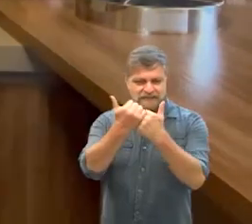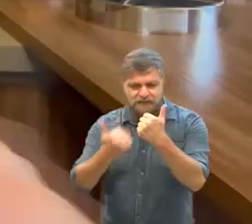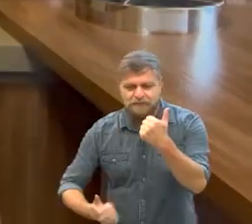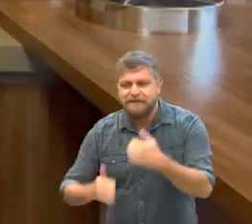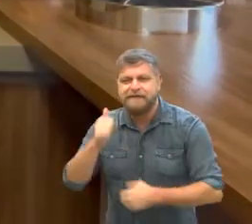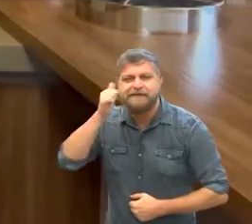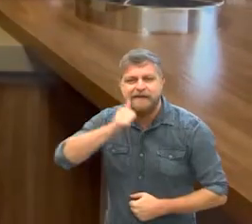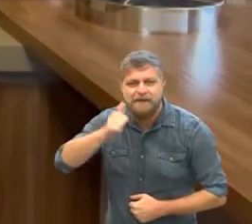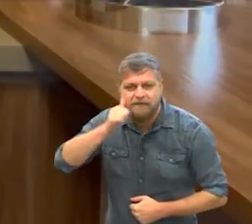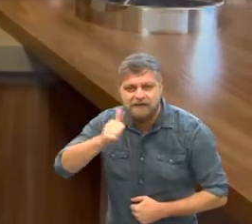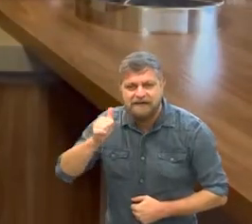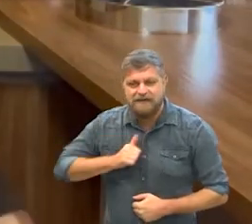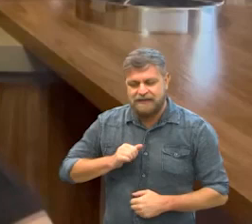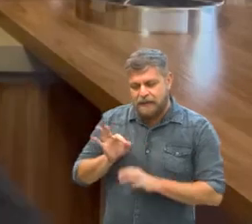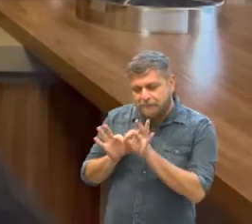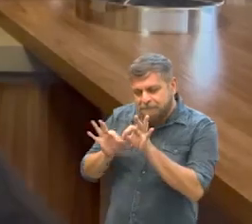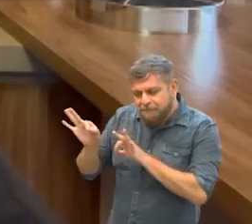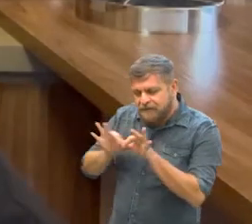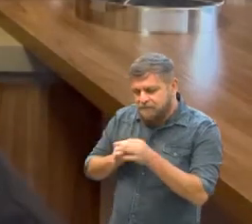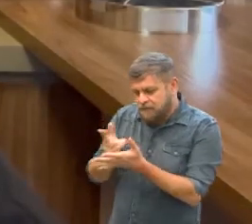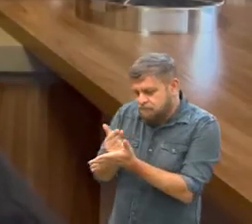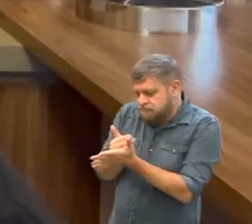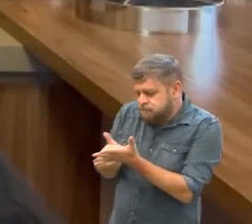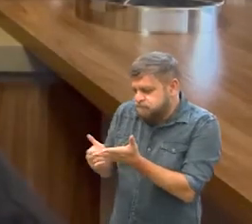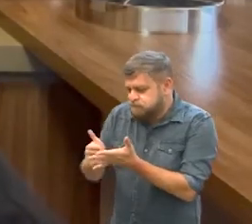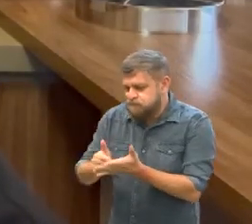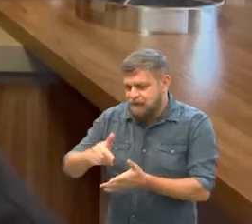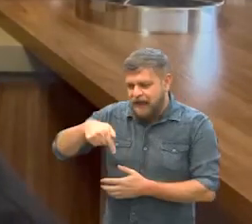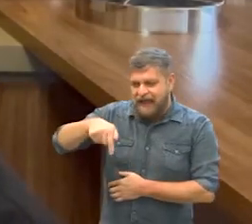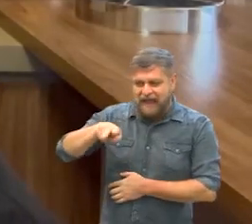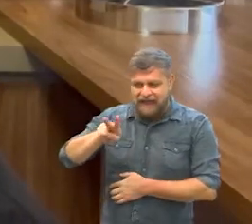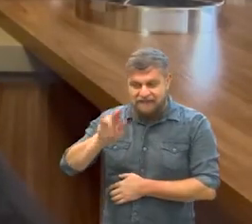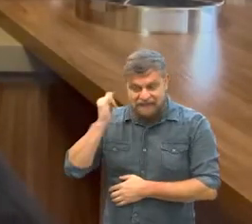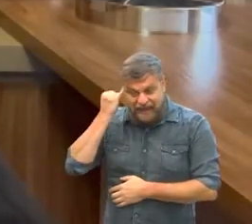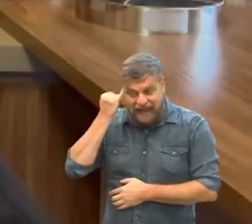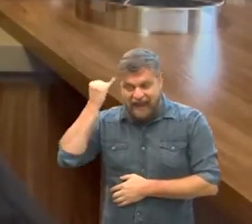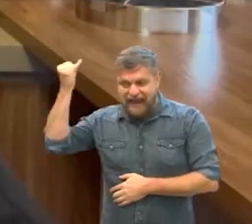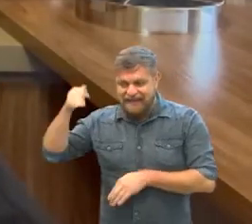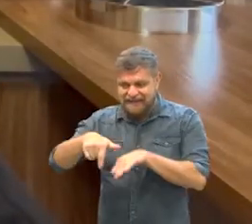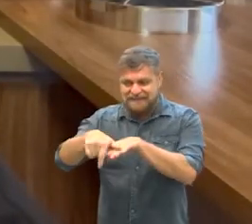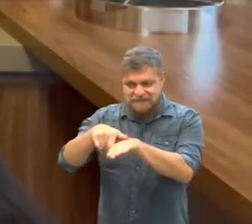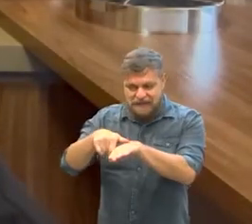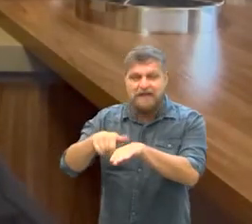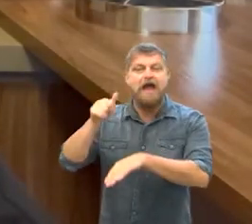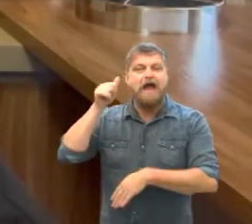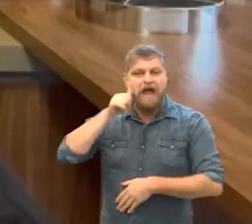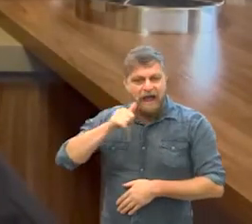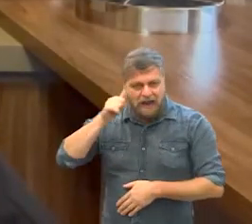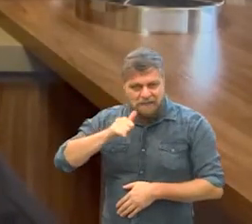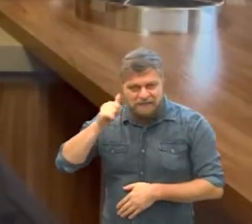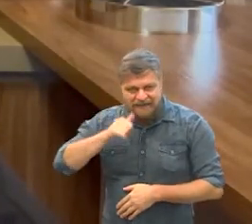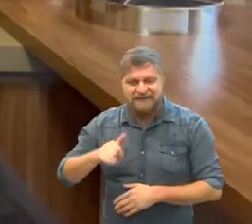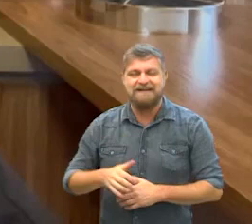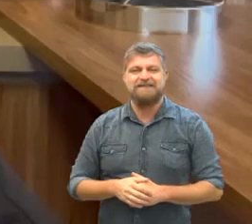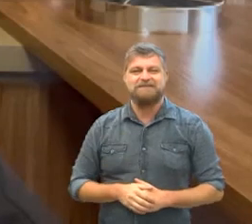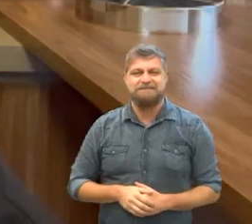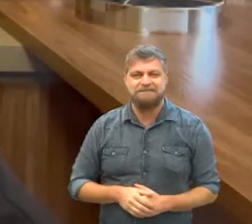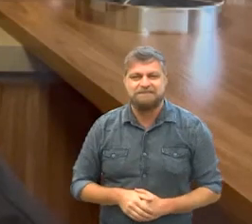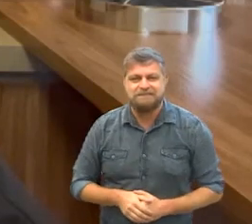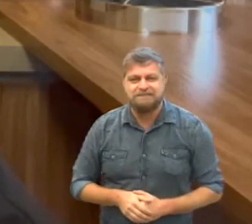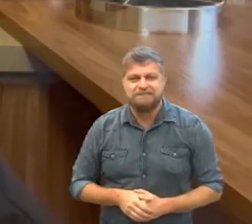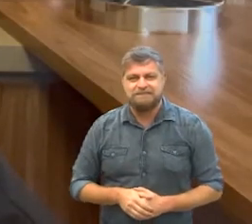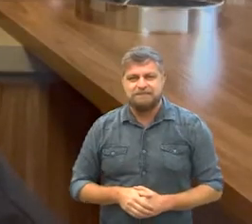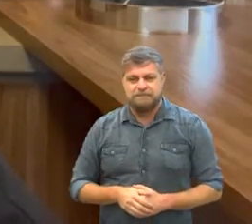diretoria tem mulher, quem desenvolve o sapato na Quinta Valentina, quem cria os nossos sapatos é uma mulher, então isso é muito